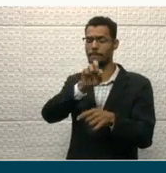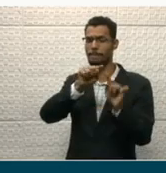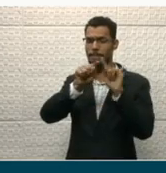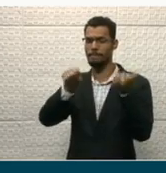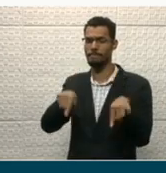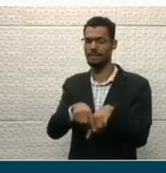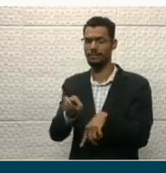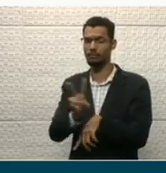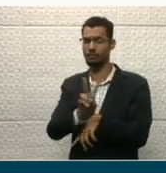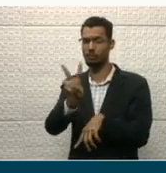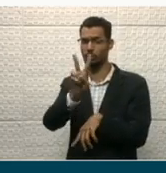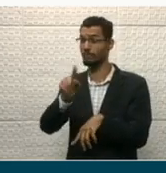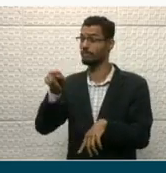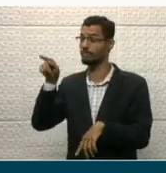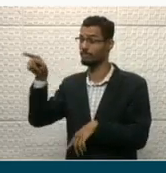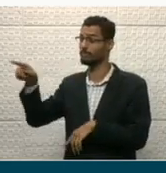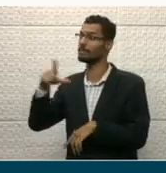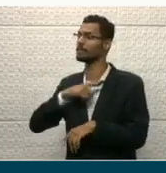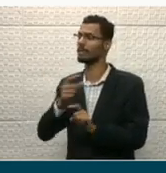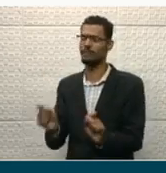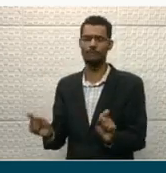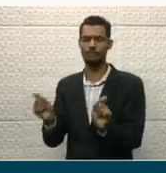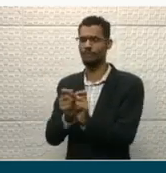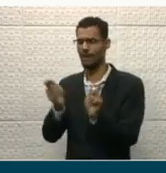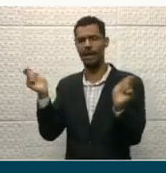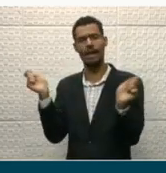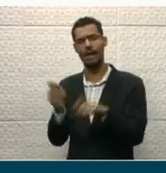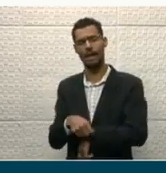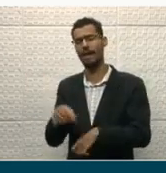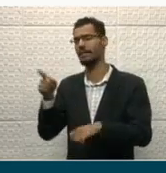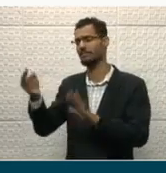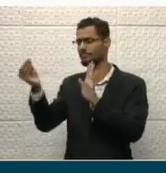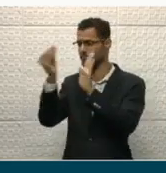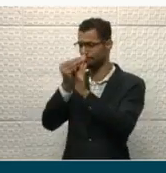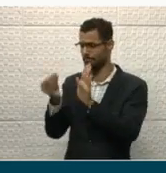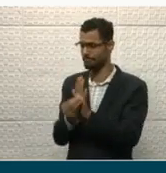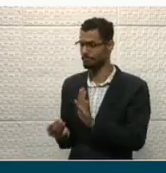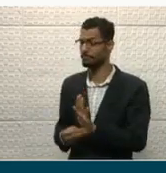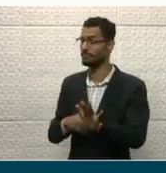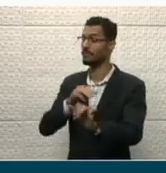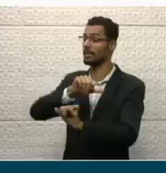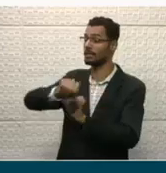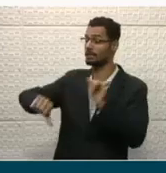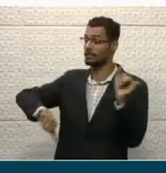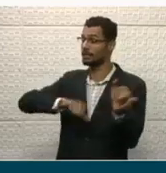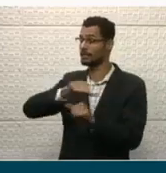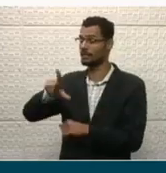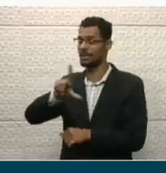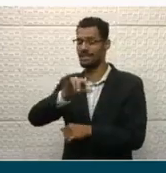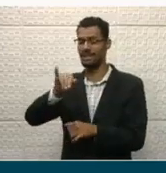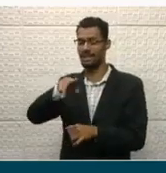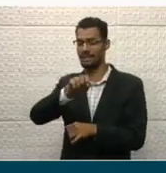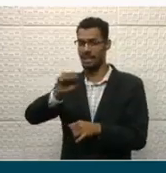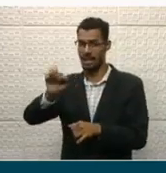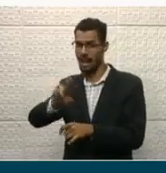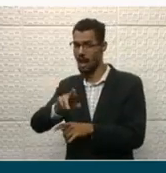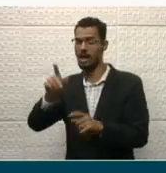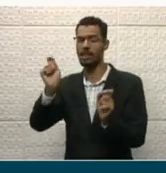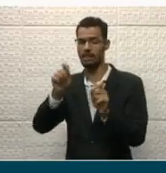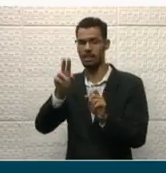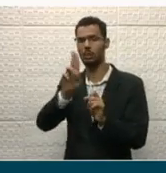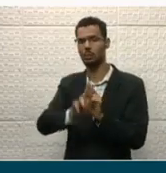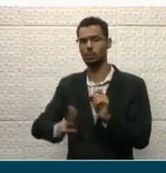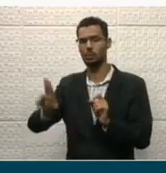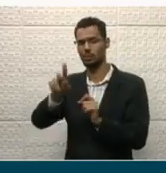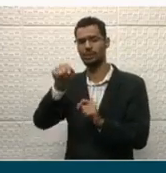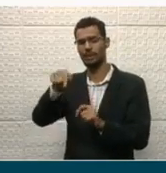pelo vetor V. Então, é dessa forma que nós podemos definir uma transformação linear, sendo conhecida